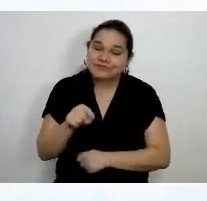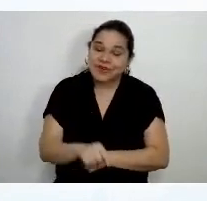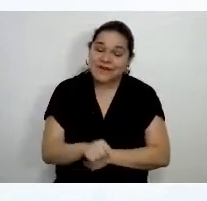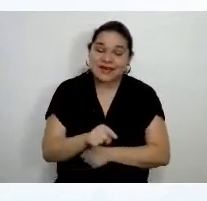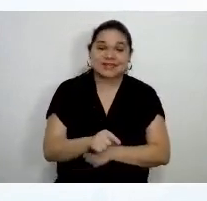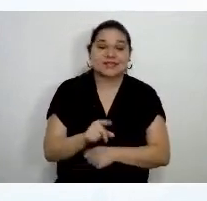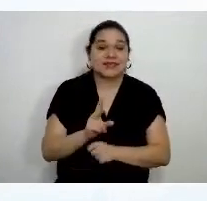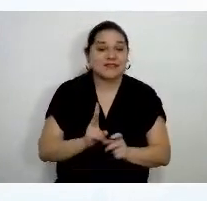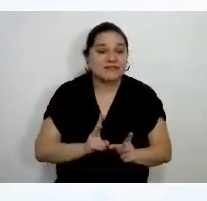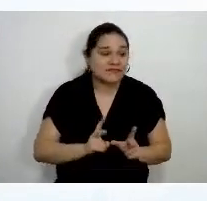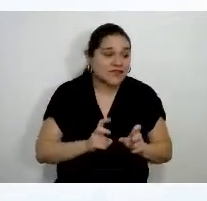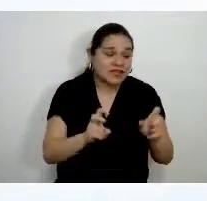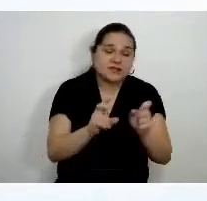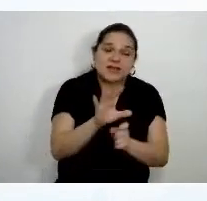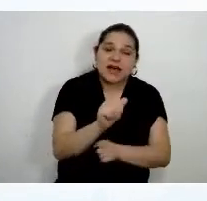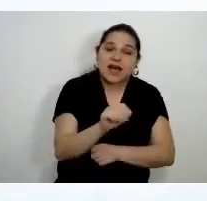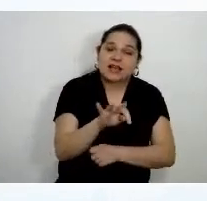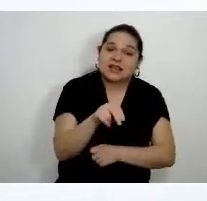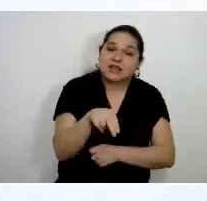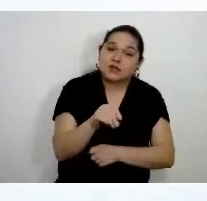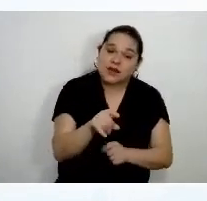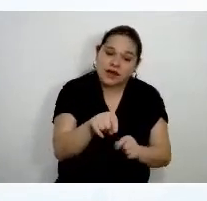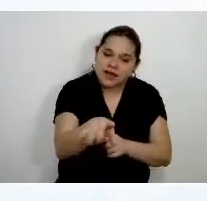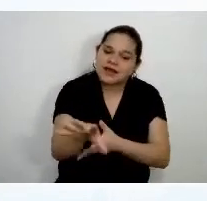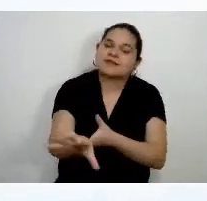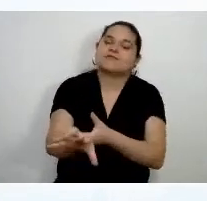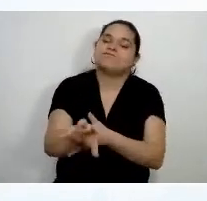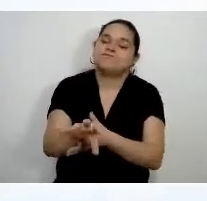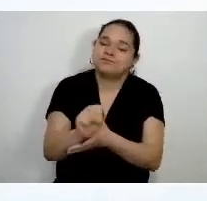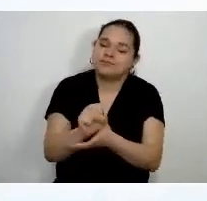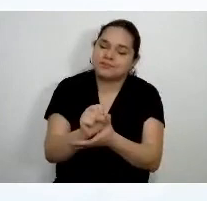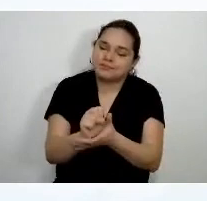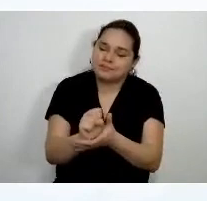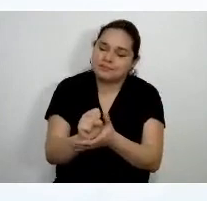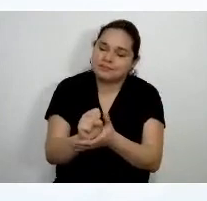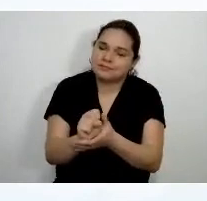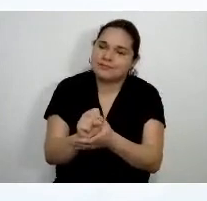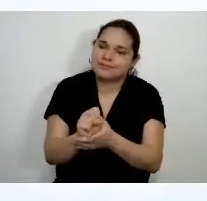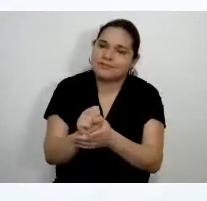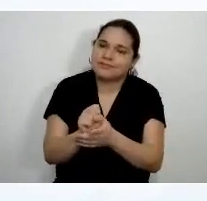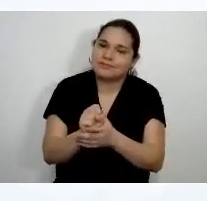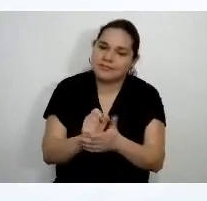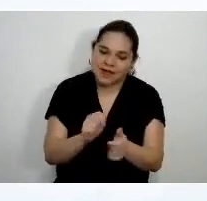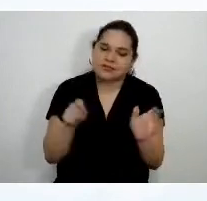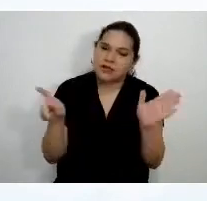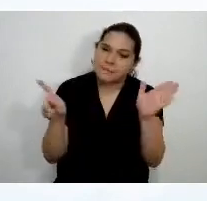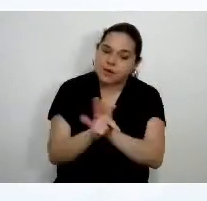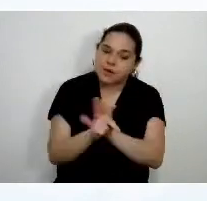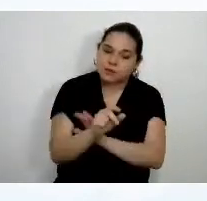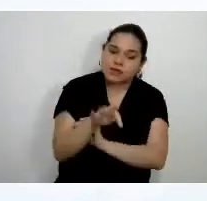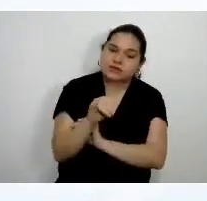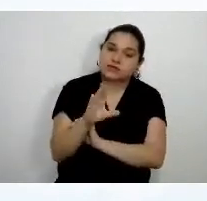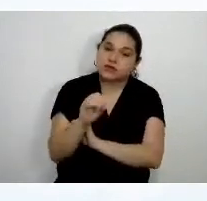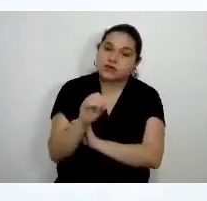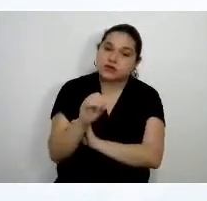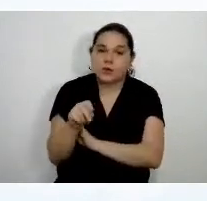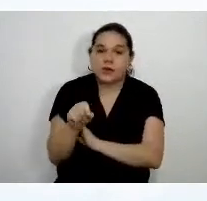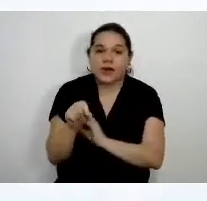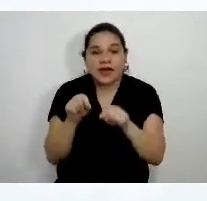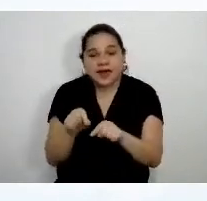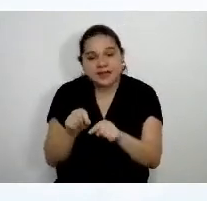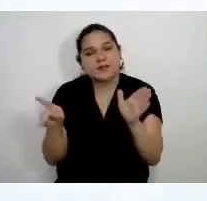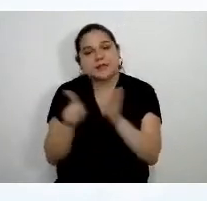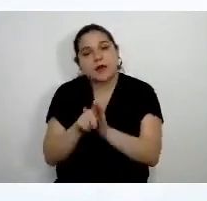recolher esse tipo de vírus, você faz ele se reproduzir nesse meio de cultura, e esse é o vírus da vacina, vírus